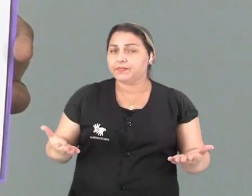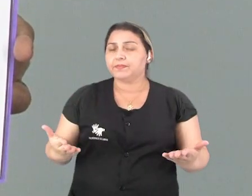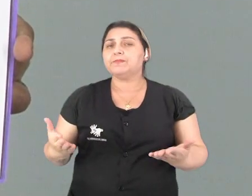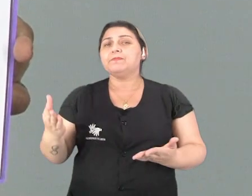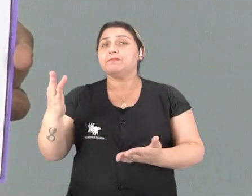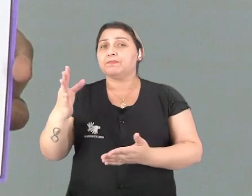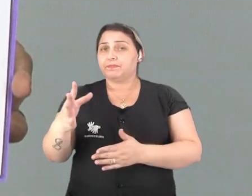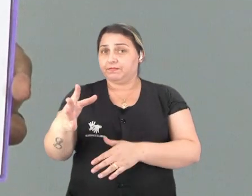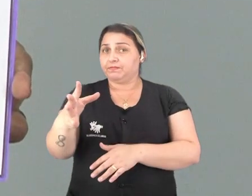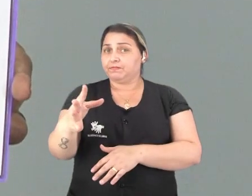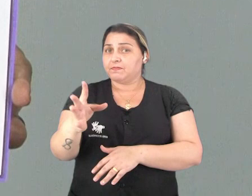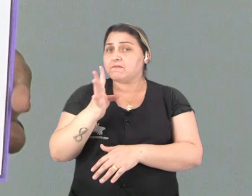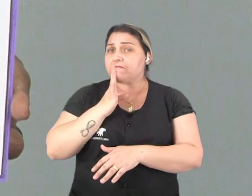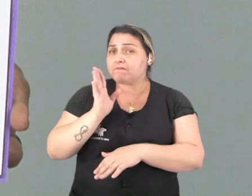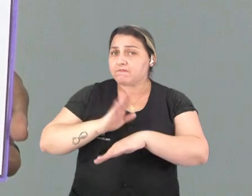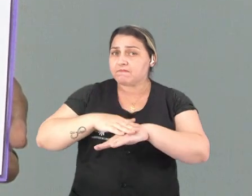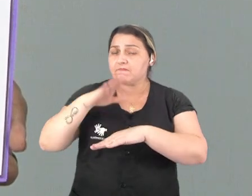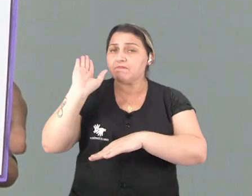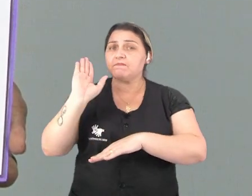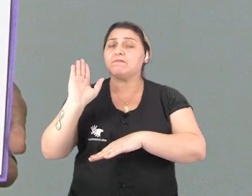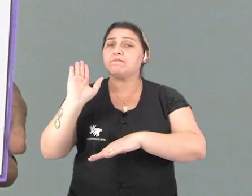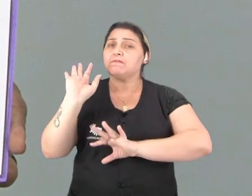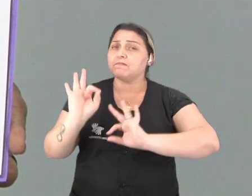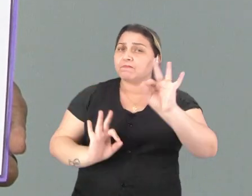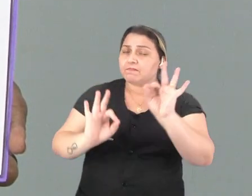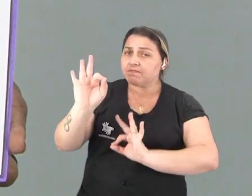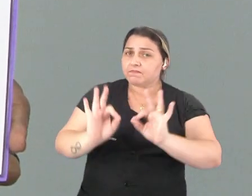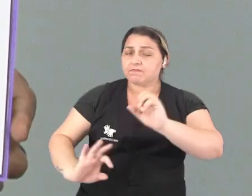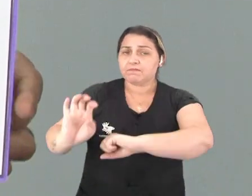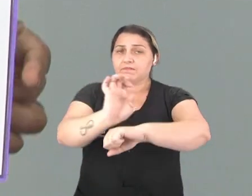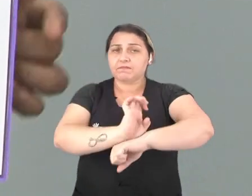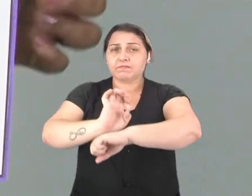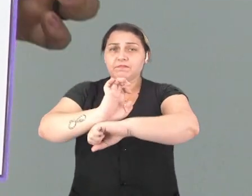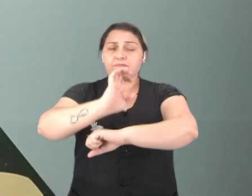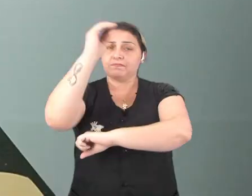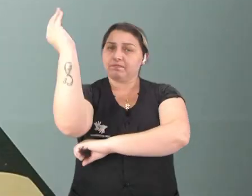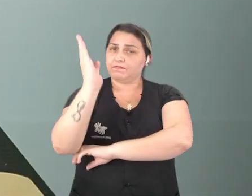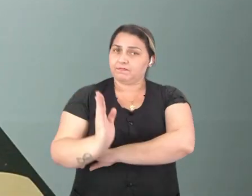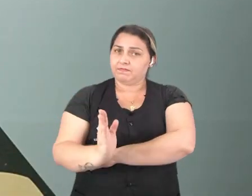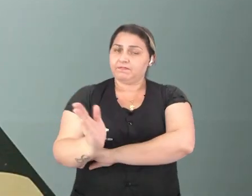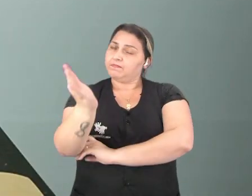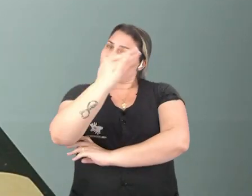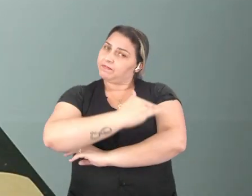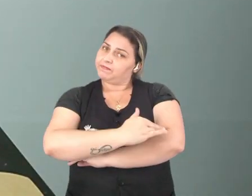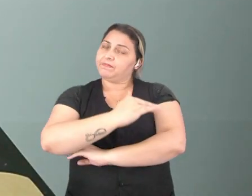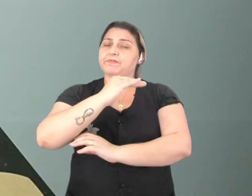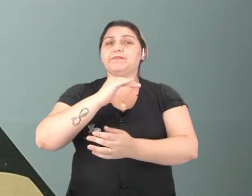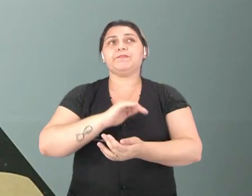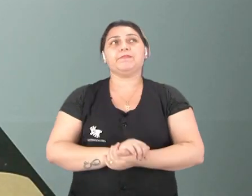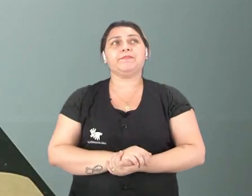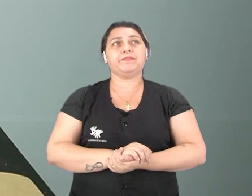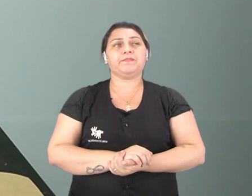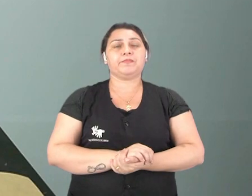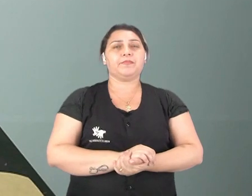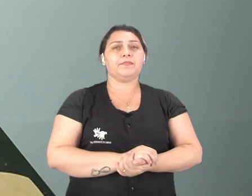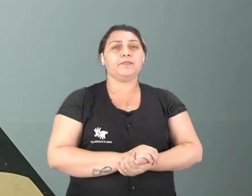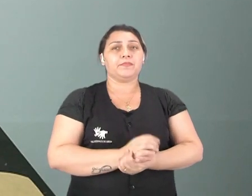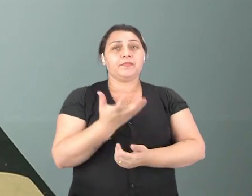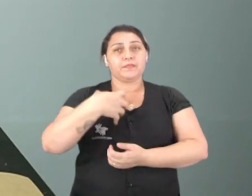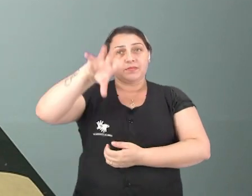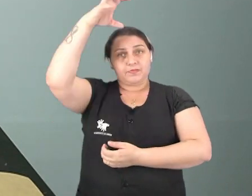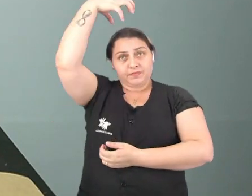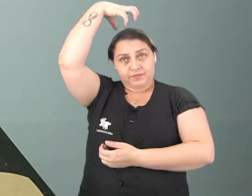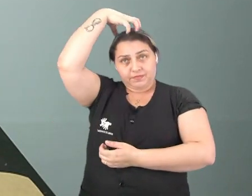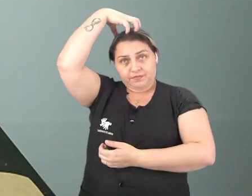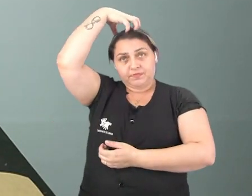Vamos conhecer mais sobre a construção do Estado brasileiro? Vamos lá? Então,